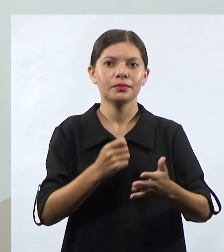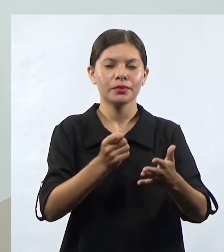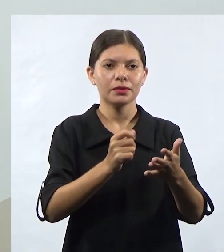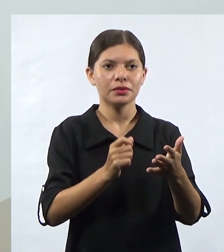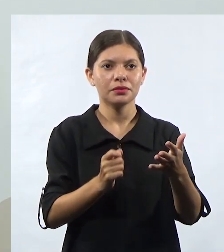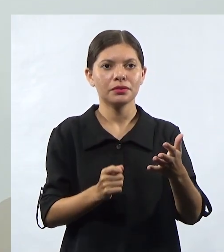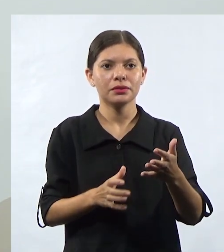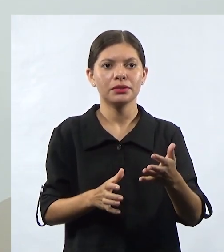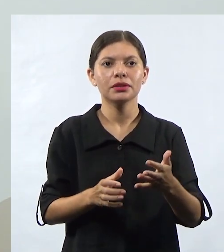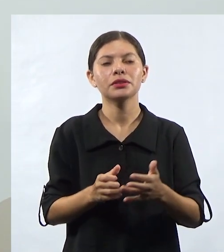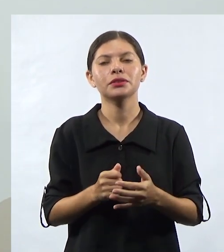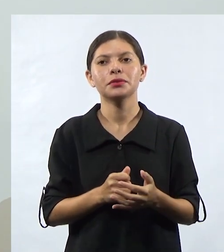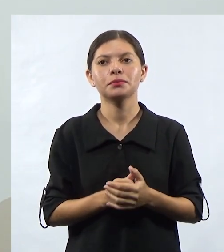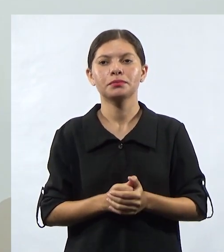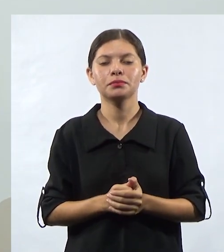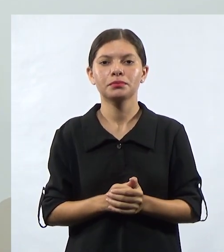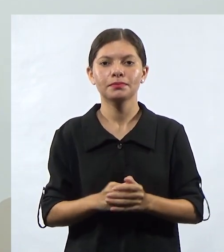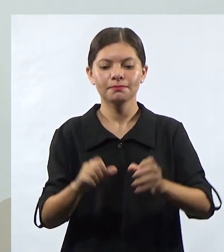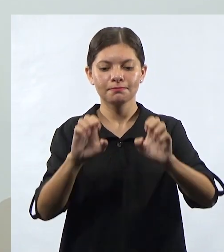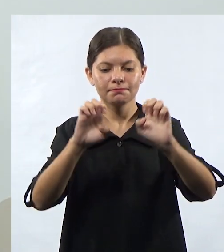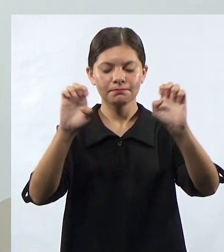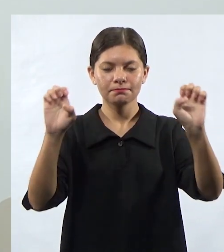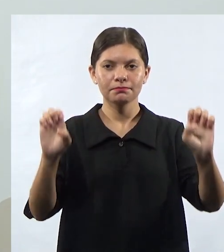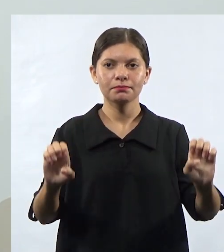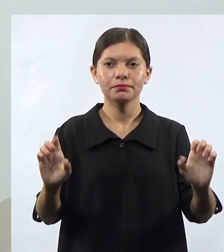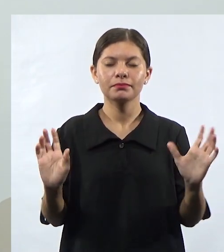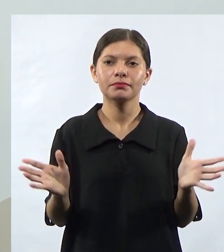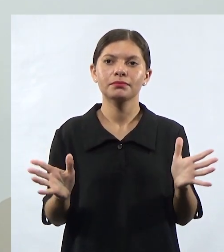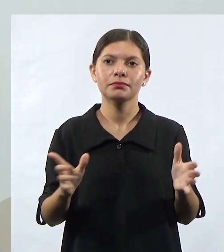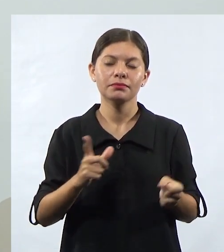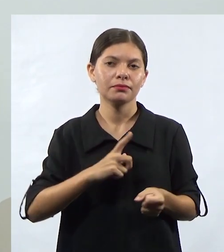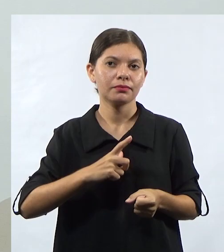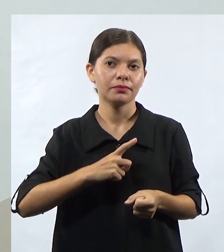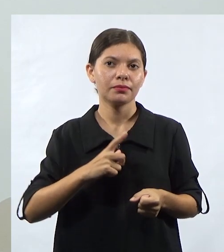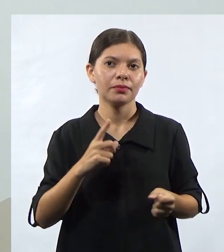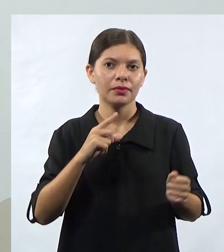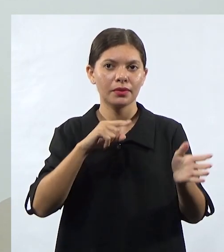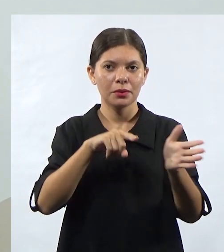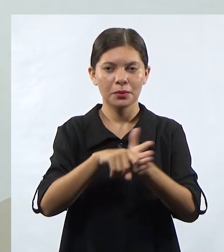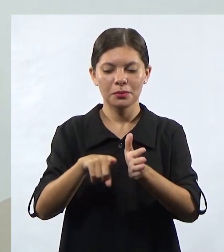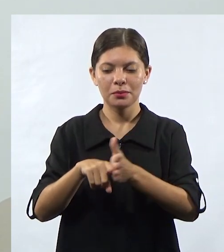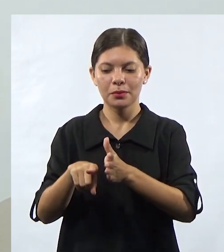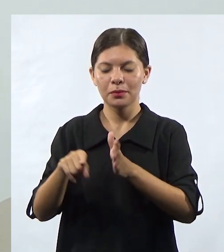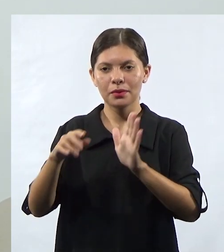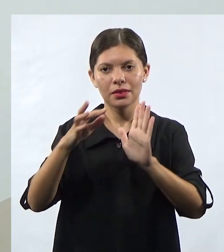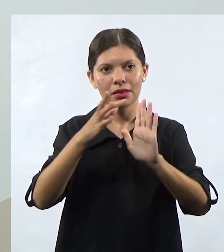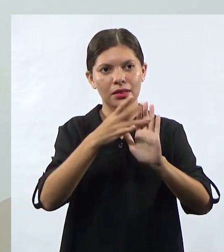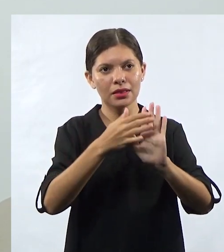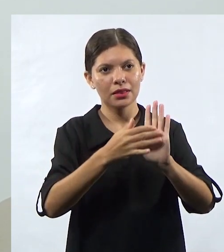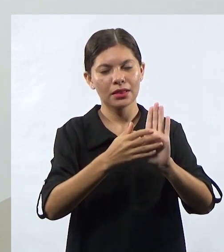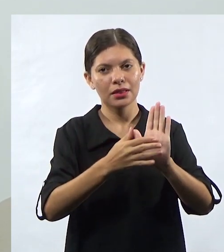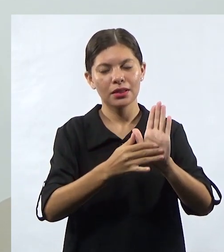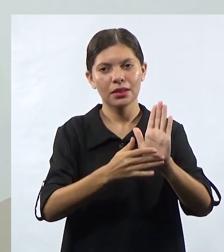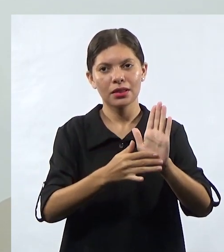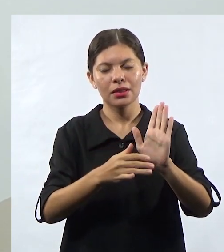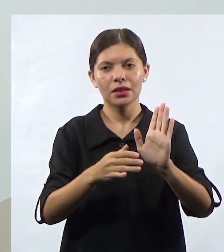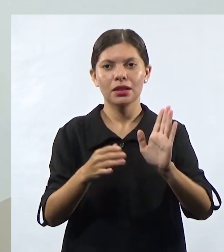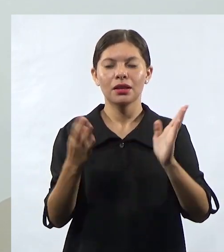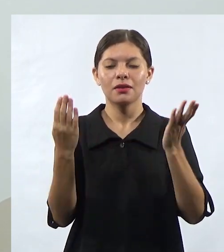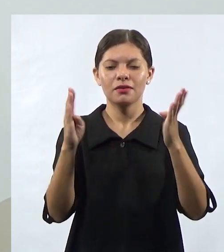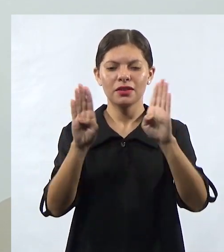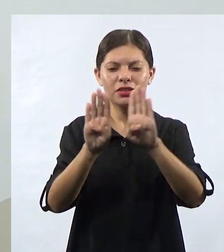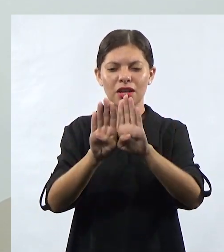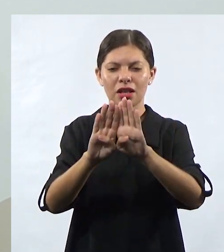algumas perguntas estruturadas, mas essas perguntas, elas são um roteiro, elas não são fechadas. Então, se